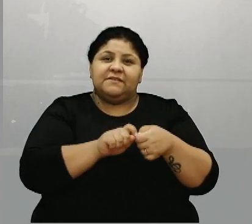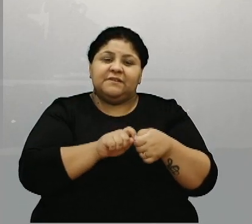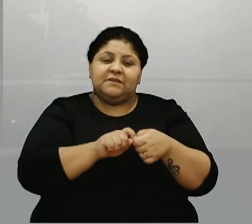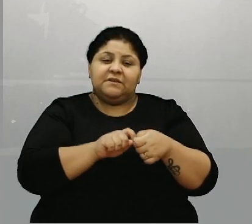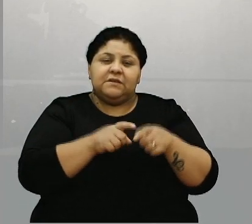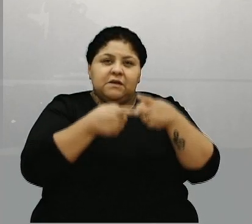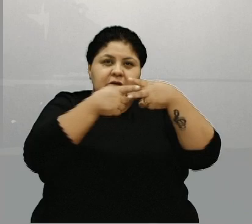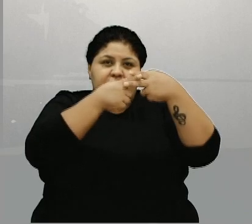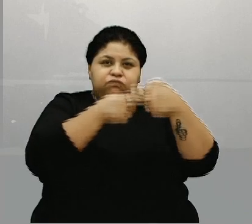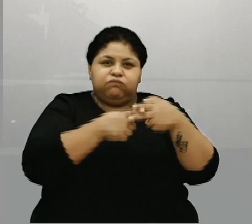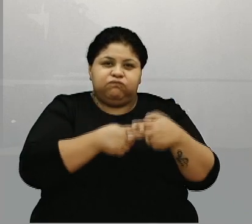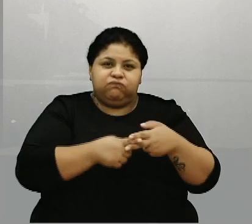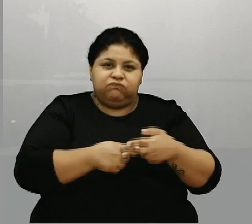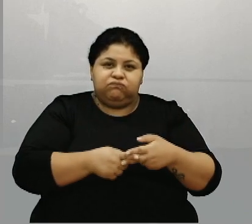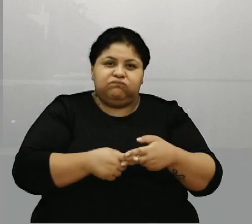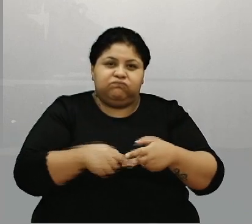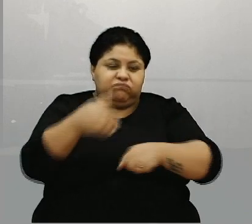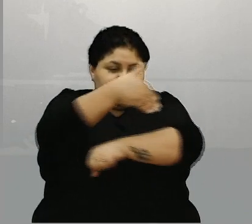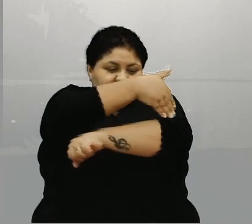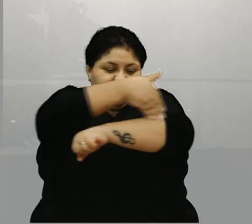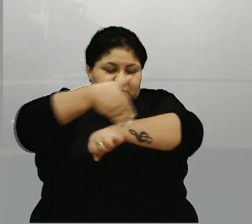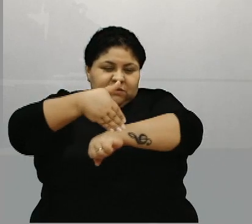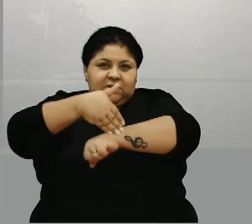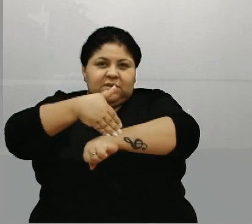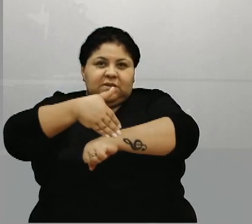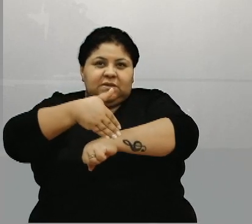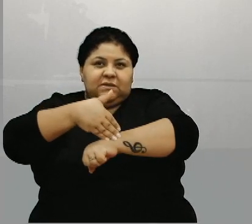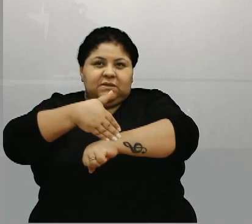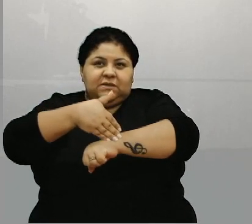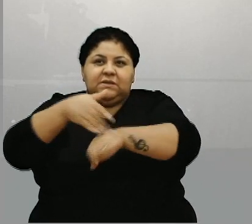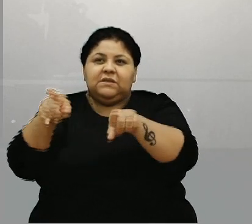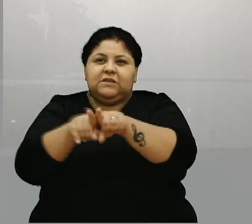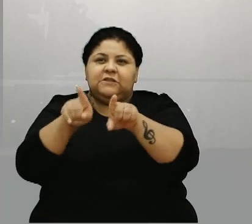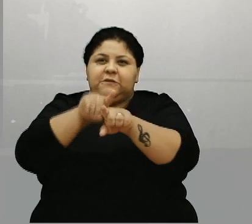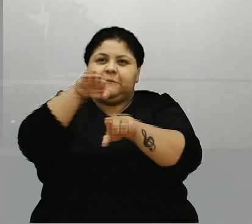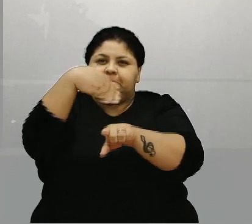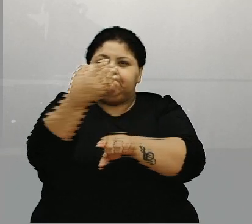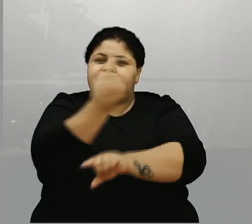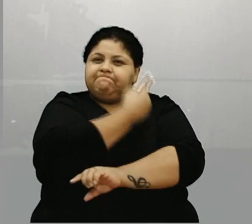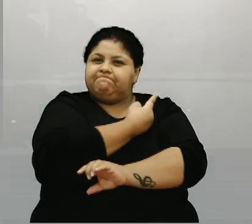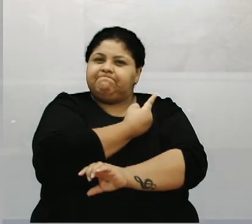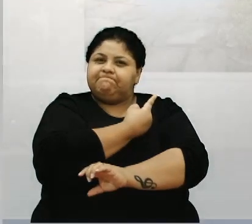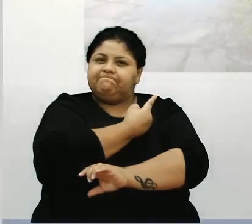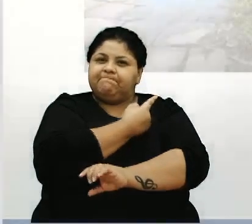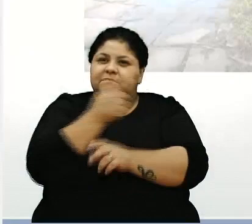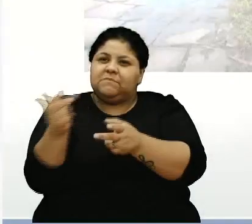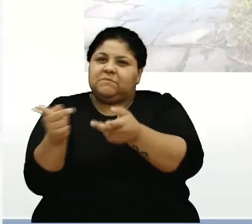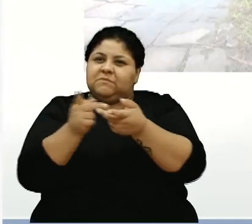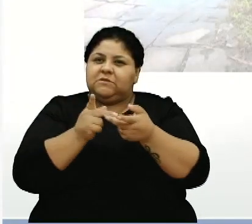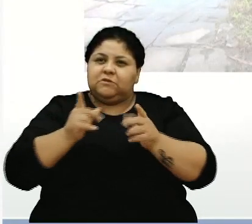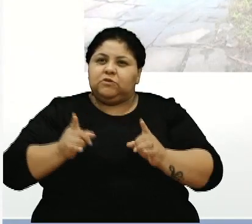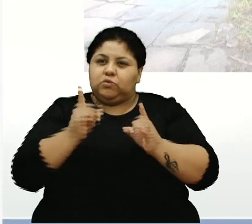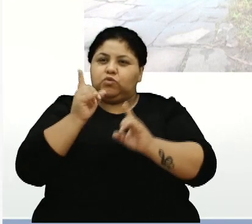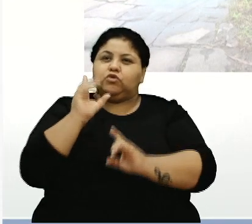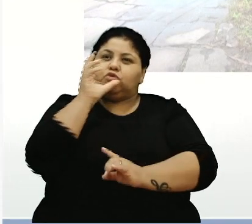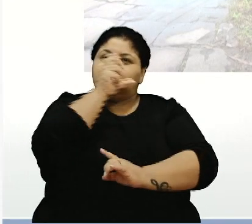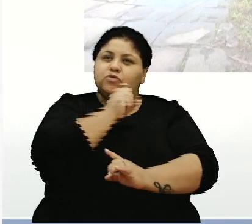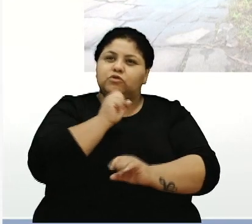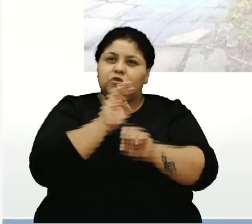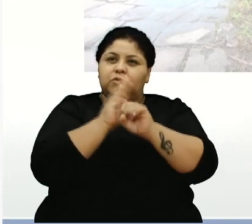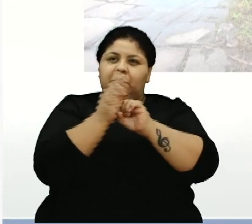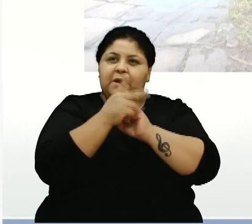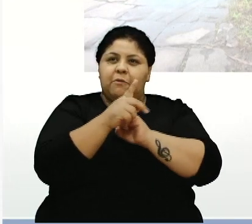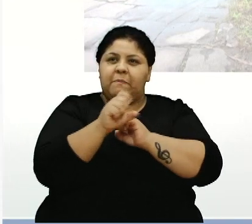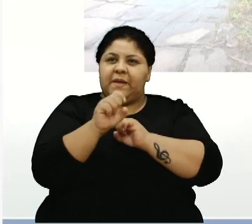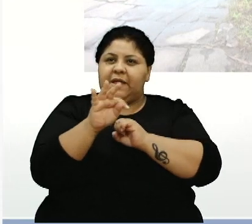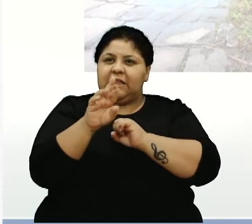pequenos consertos na pavimentação. Próximo slide. Aí também foi uma visita no último sábado, no bairro